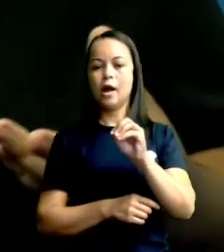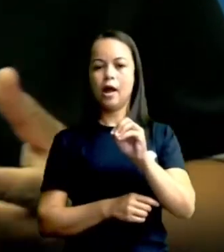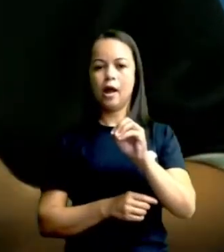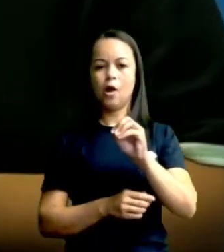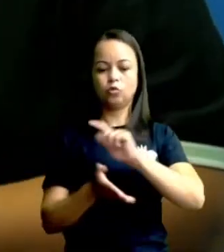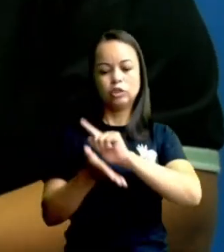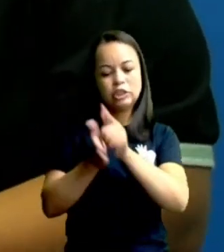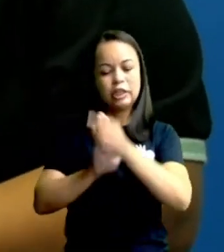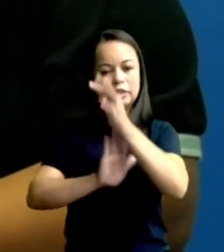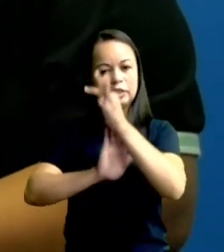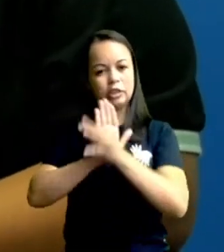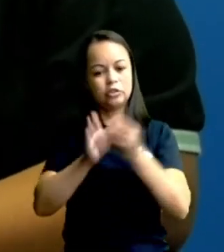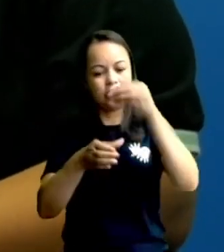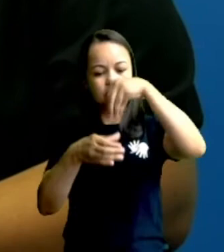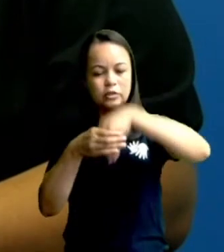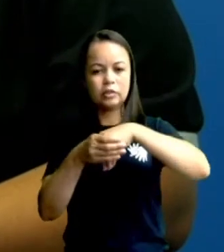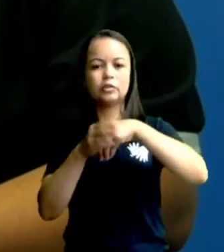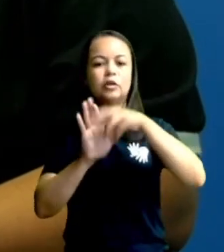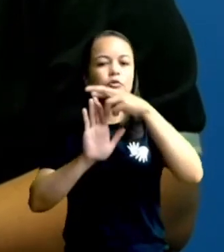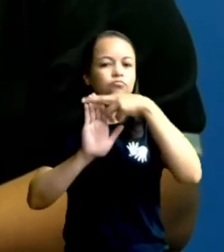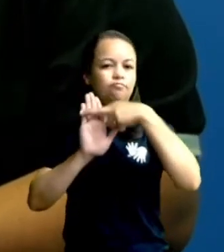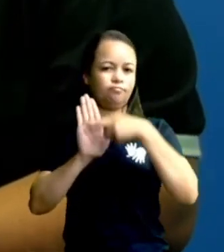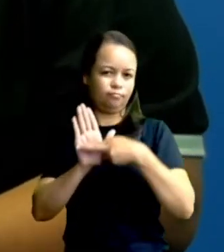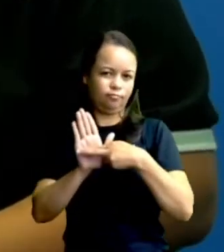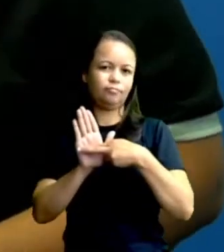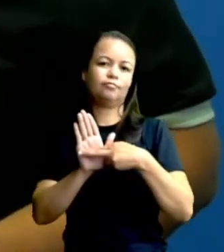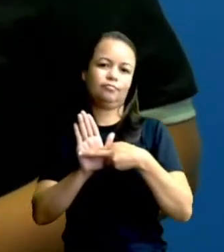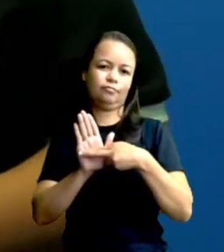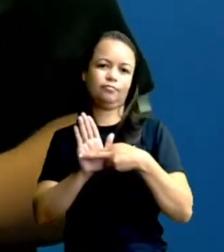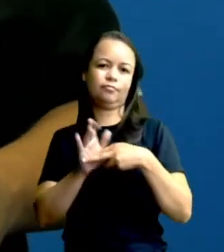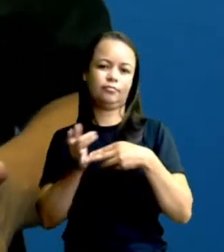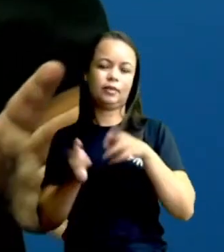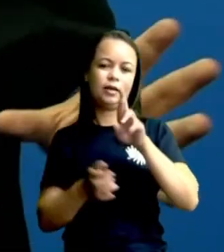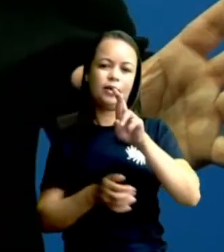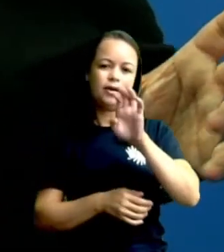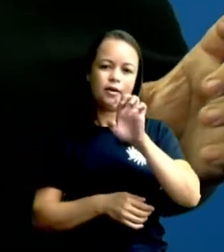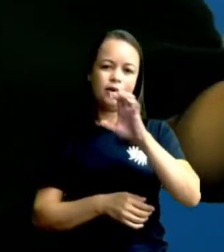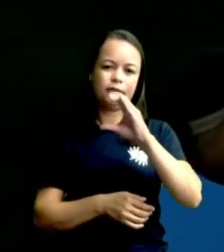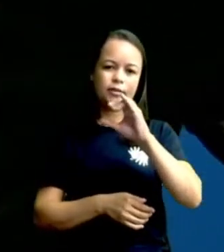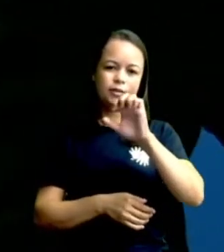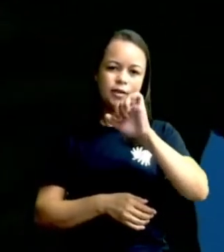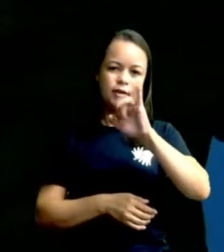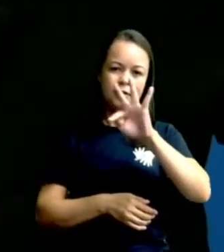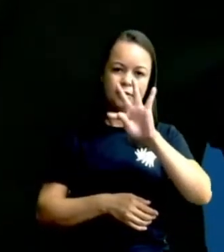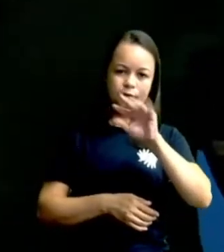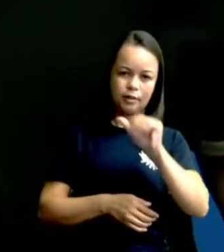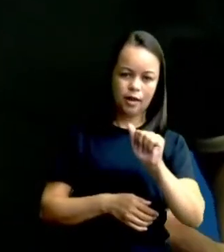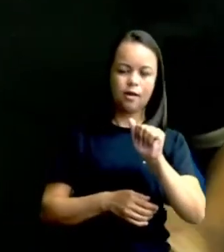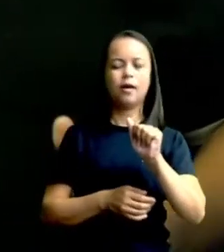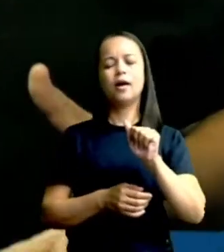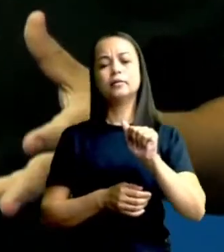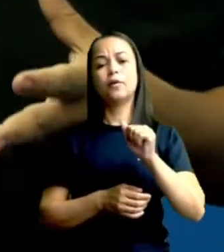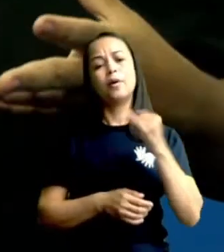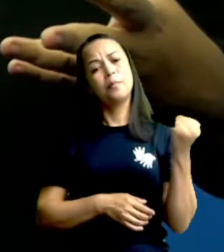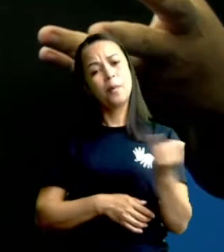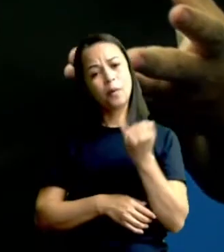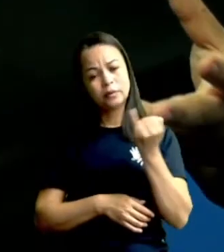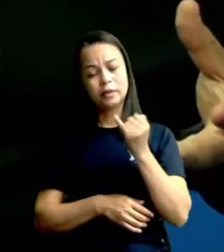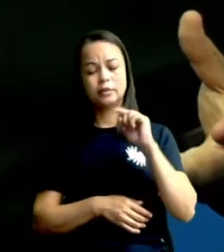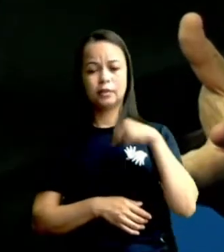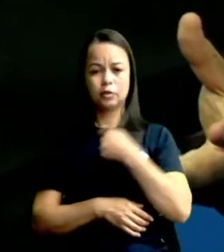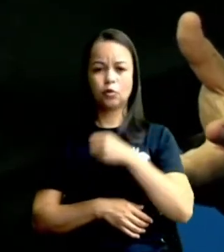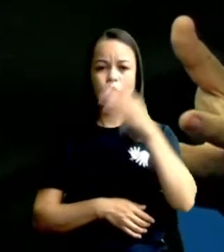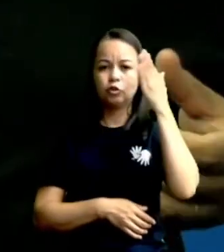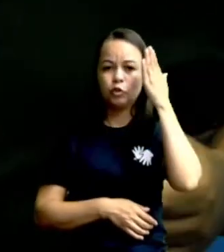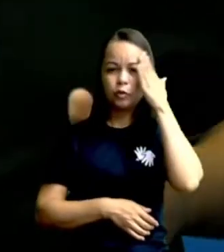Está inserido a nossa receita, tá bom? Por isso que foi importante a gente conhecer todos os